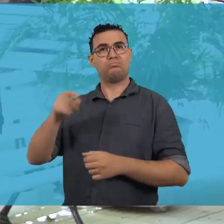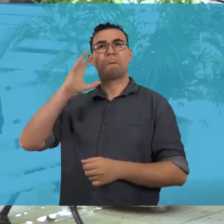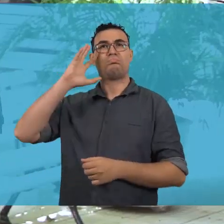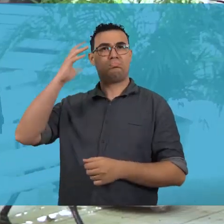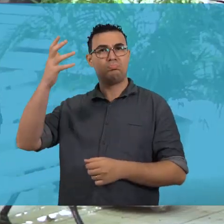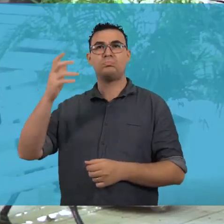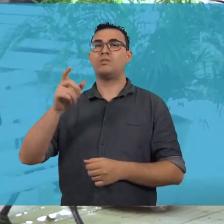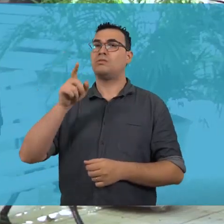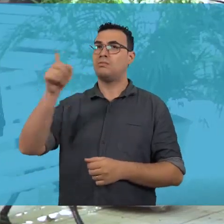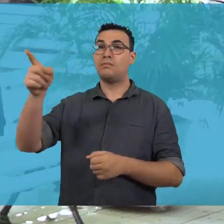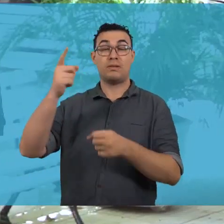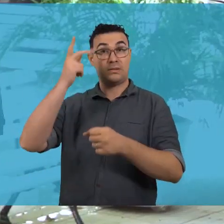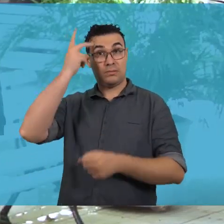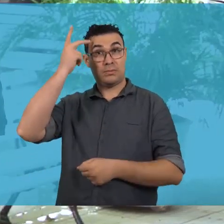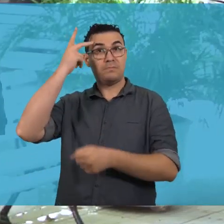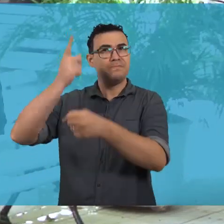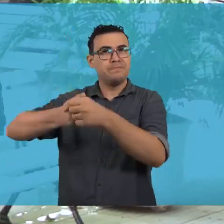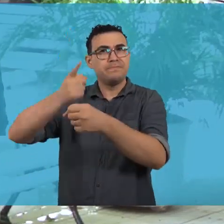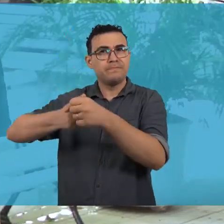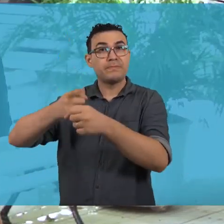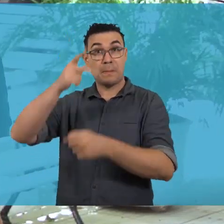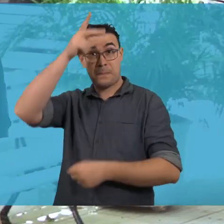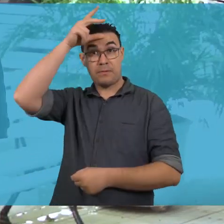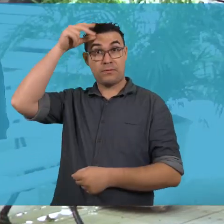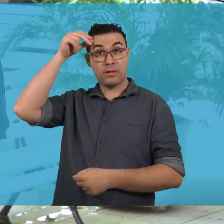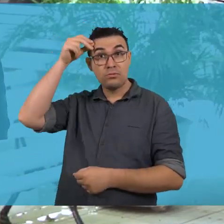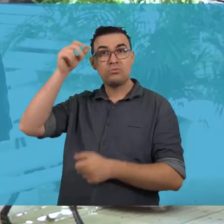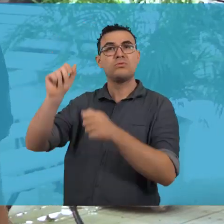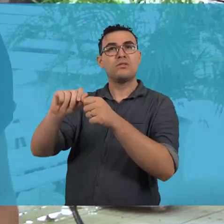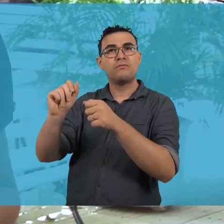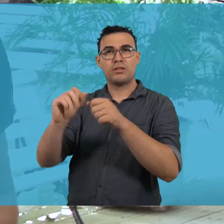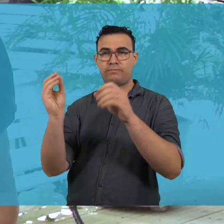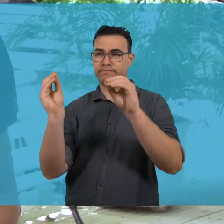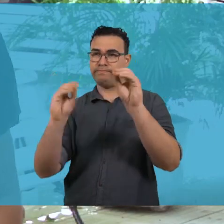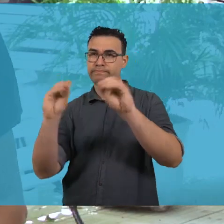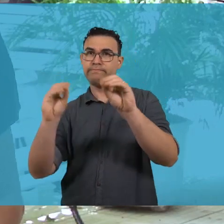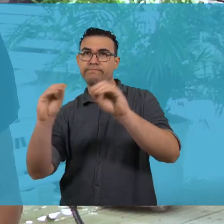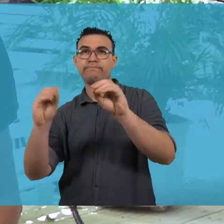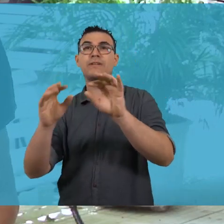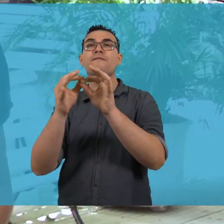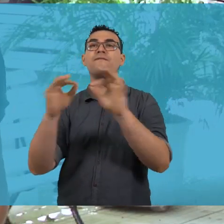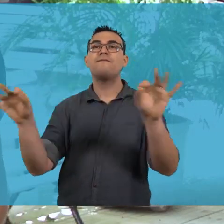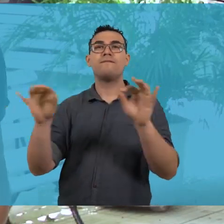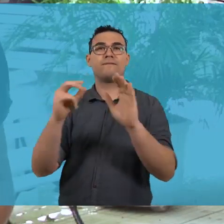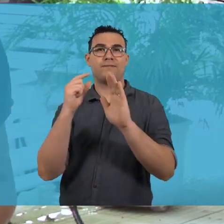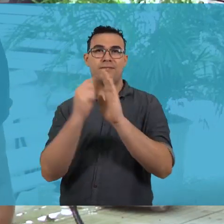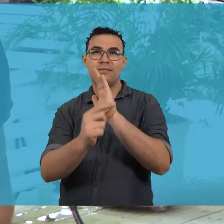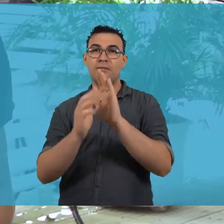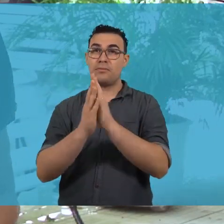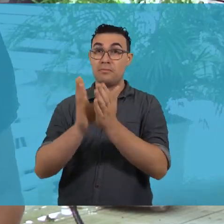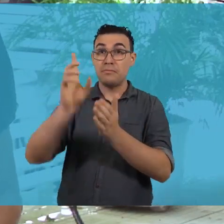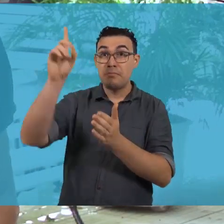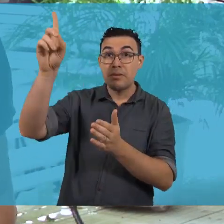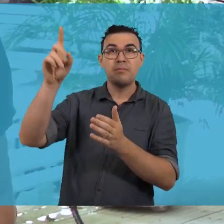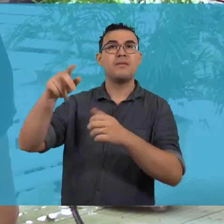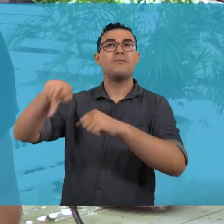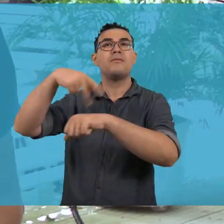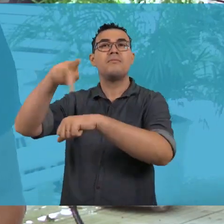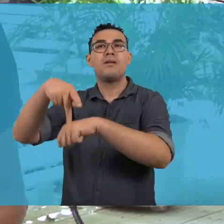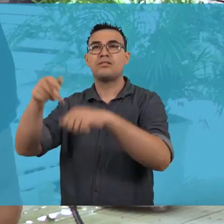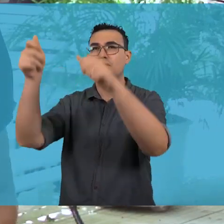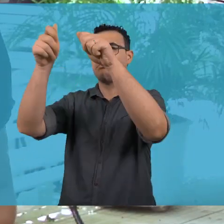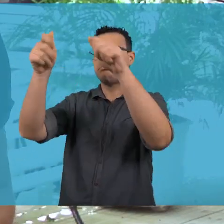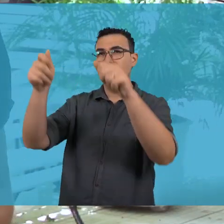Uma decisão do Tribunal de Justiça determinou que a Prefeitura de Praia Grande, em São Paulo, retire versículos que estão pintados no obelisco na Praça da